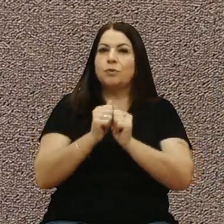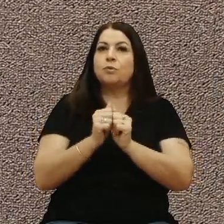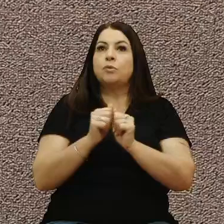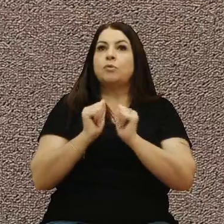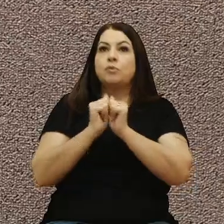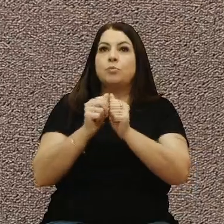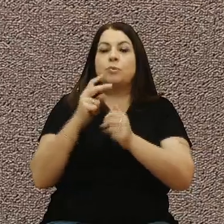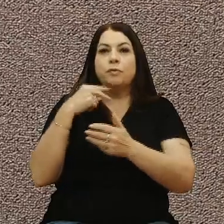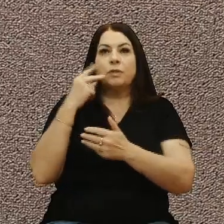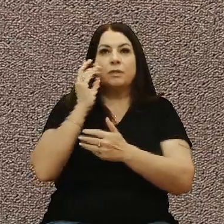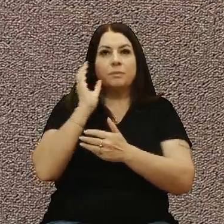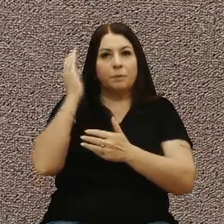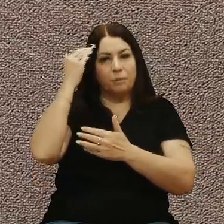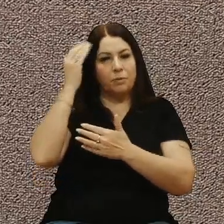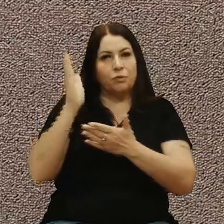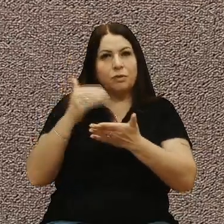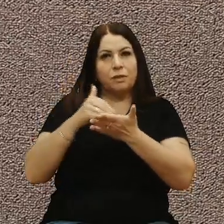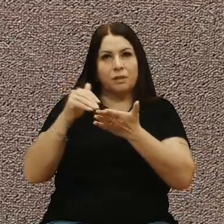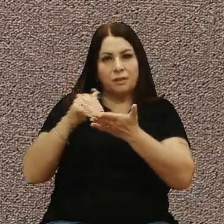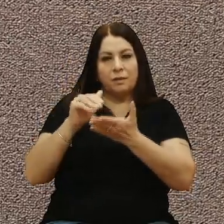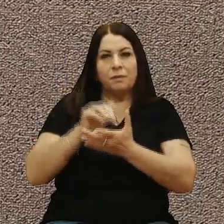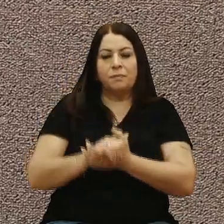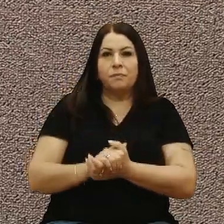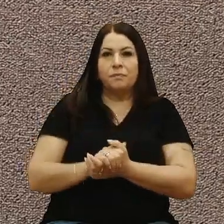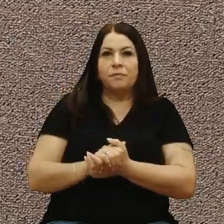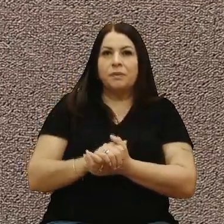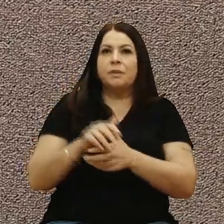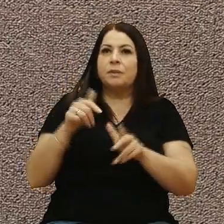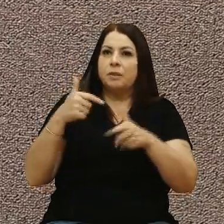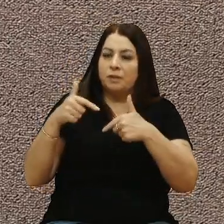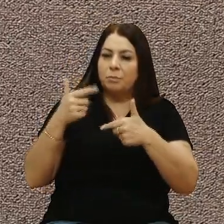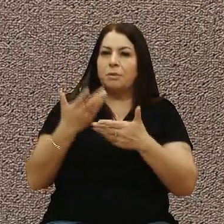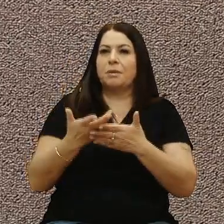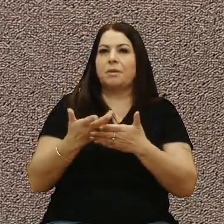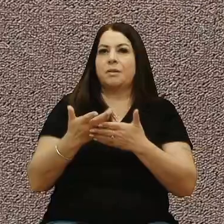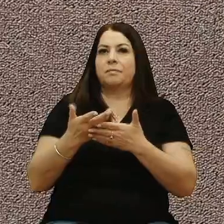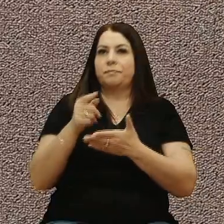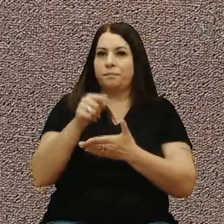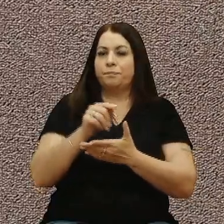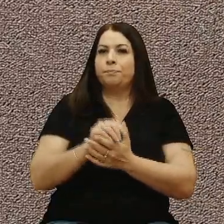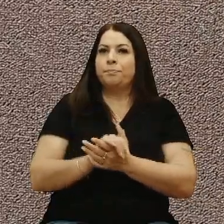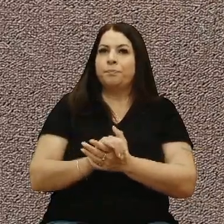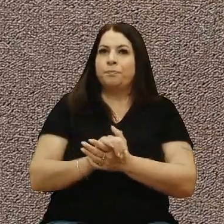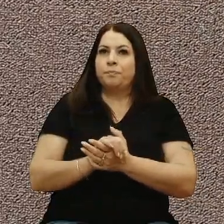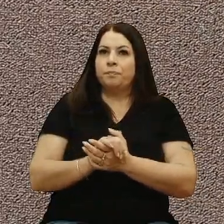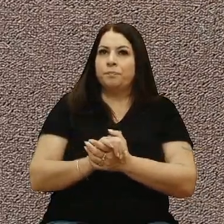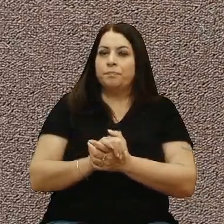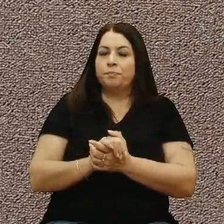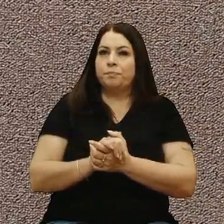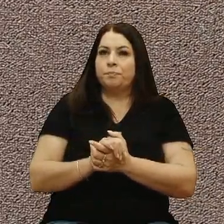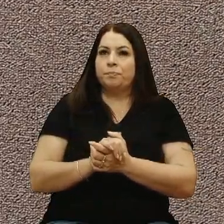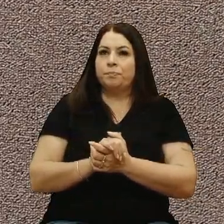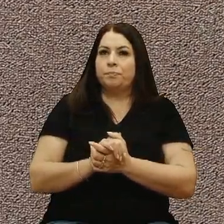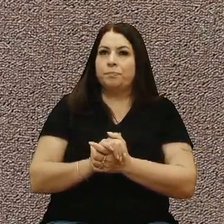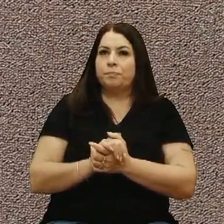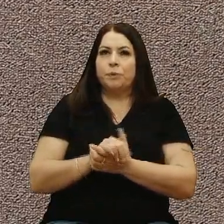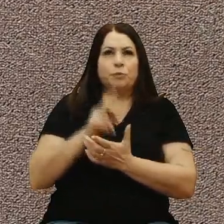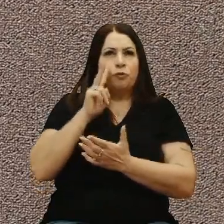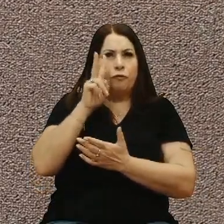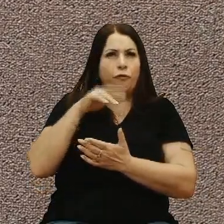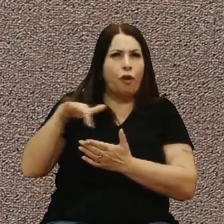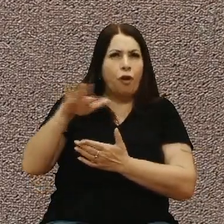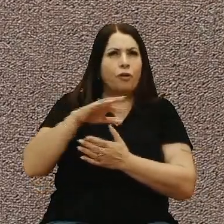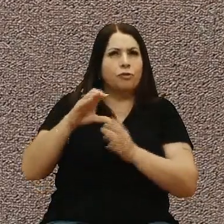vereador Felipe, hoje secretário Felipe Grêmio-Maier, que está com um trabalho, que está com um trabalho muito forte na